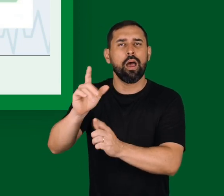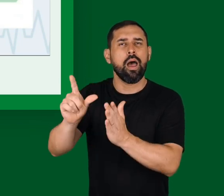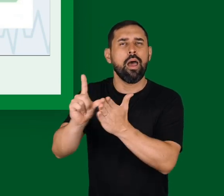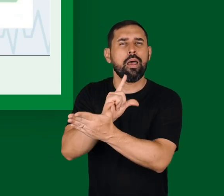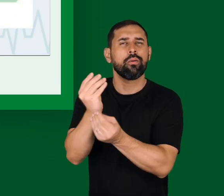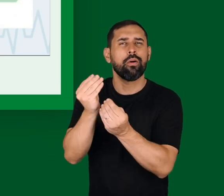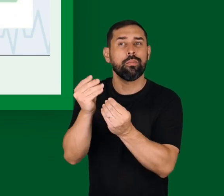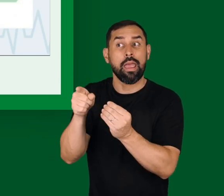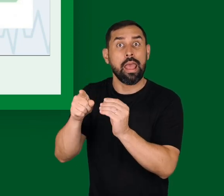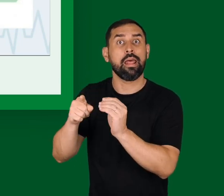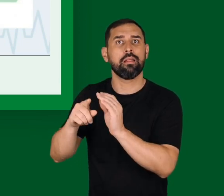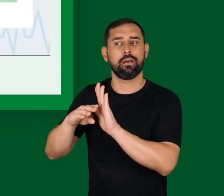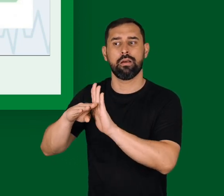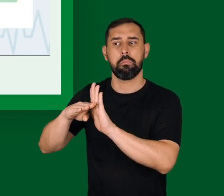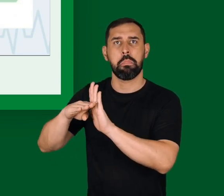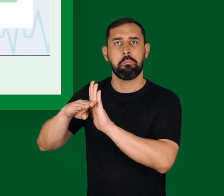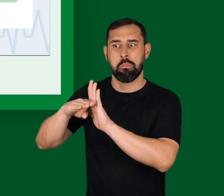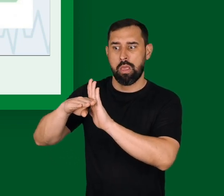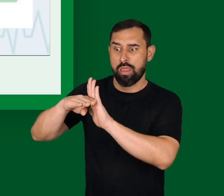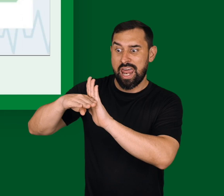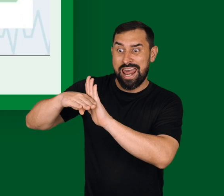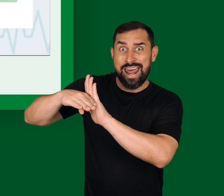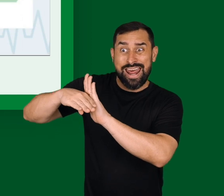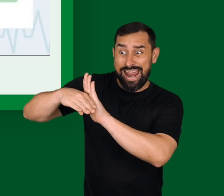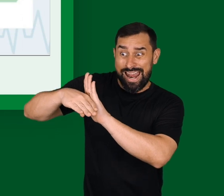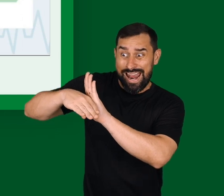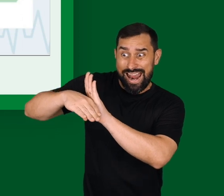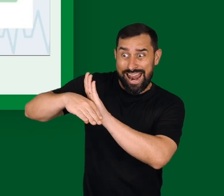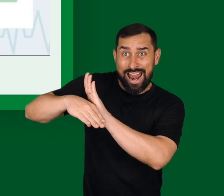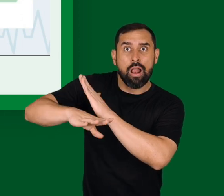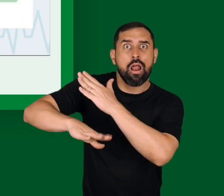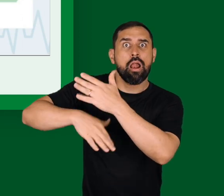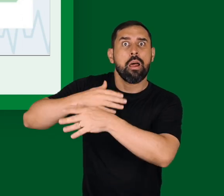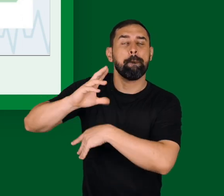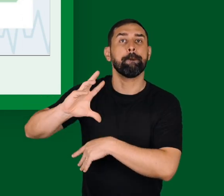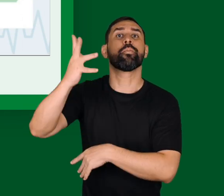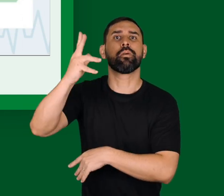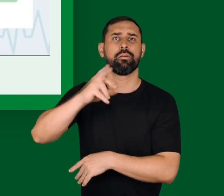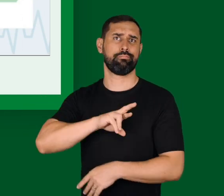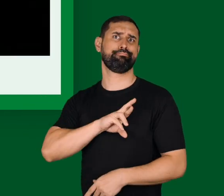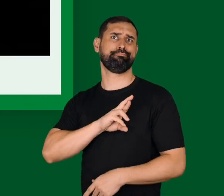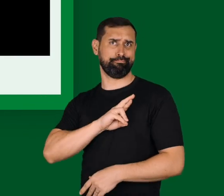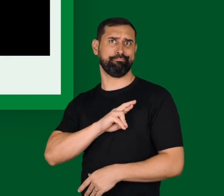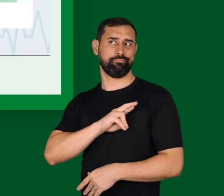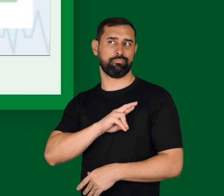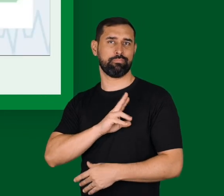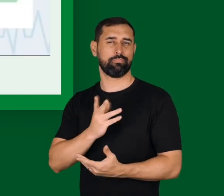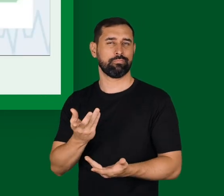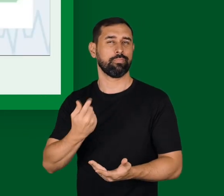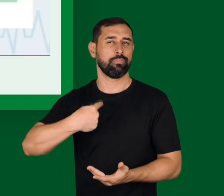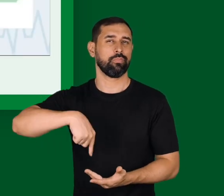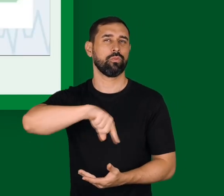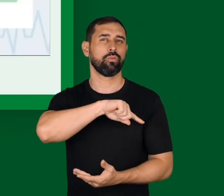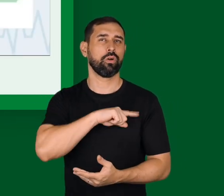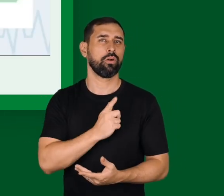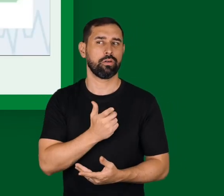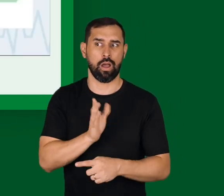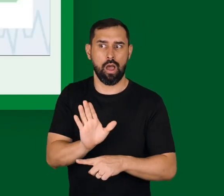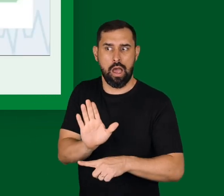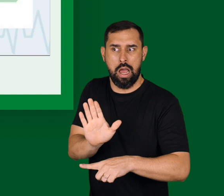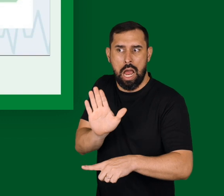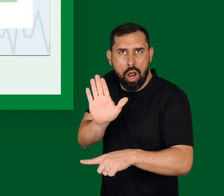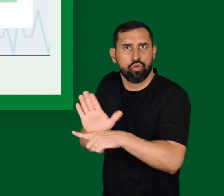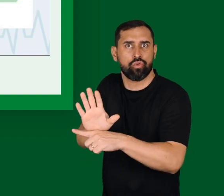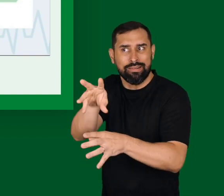vai entrando em processo de gravidade, que vai culminar com a parada cardíaca. Então, qual a